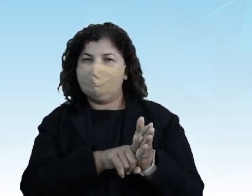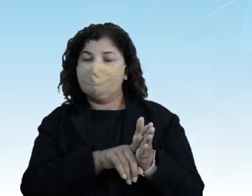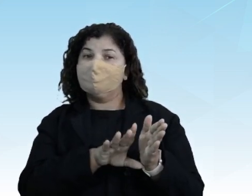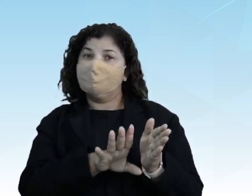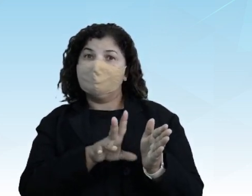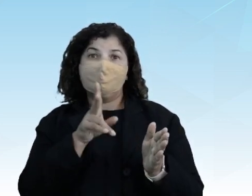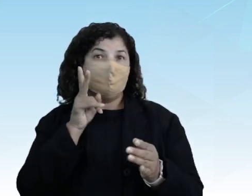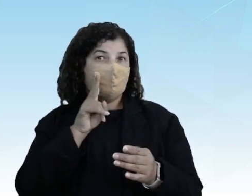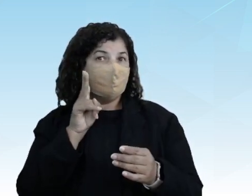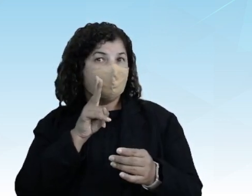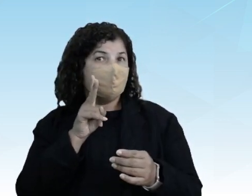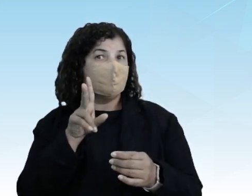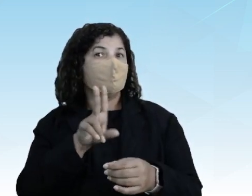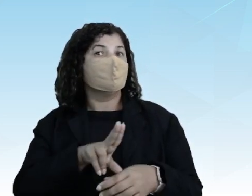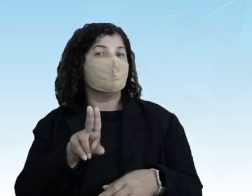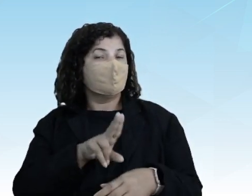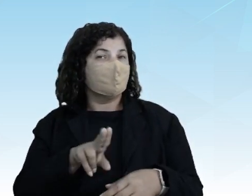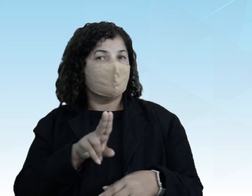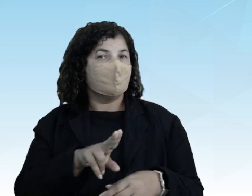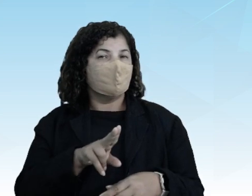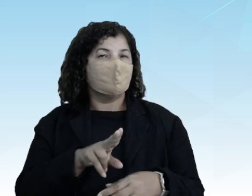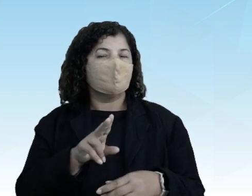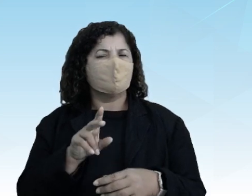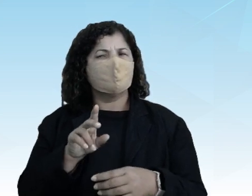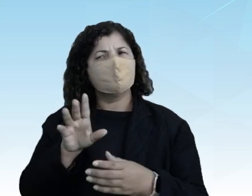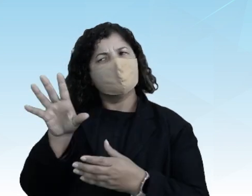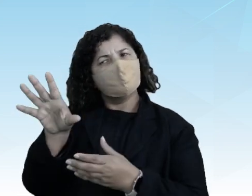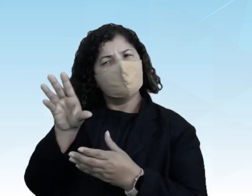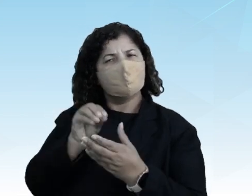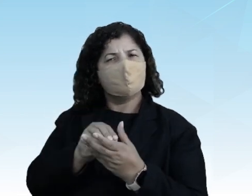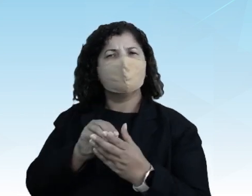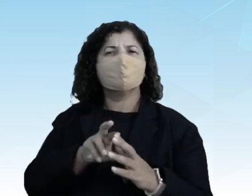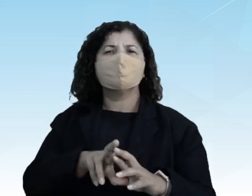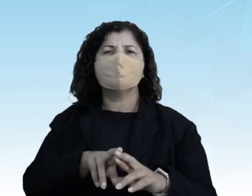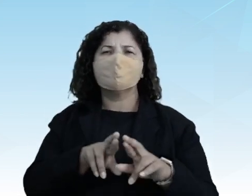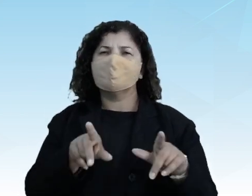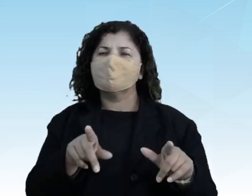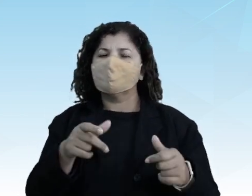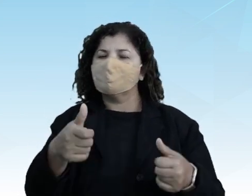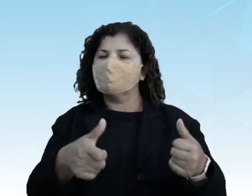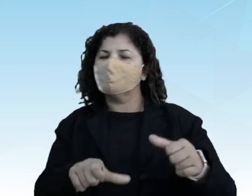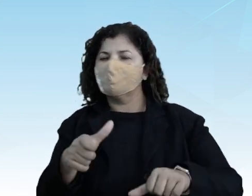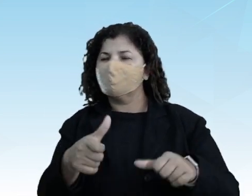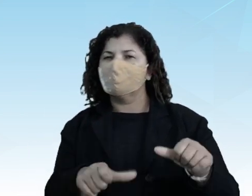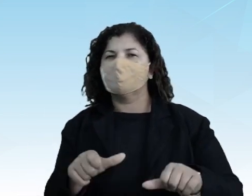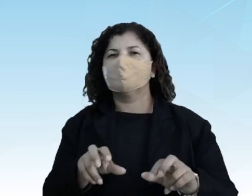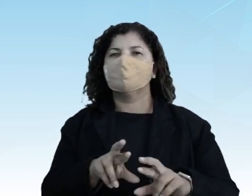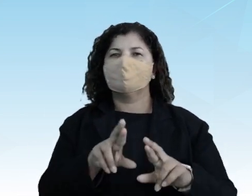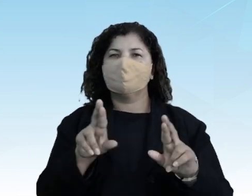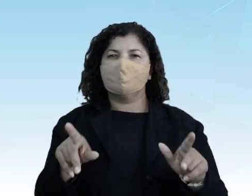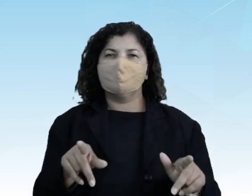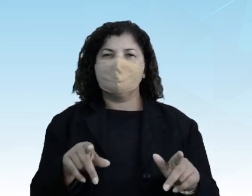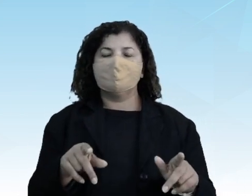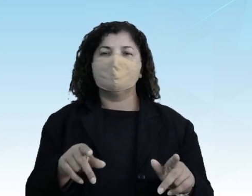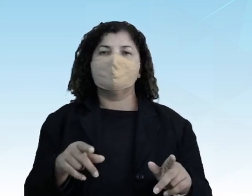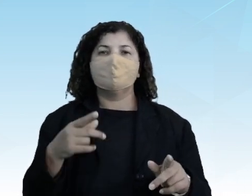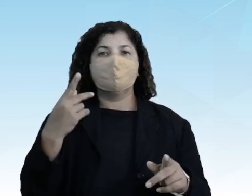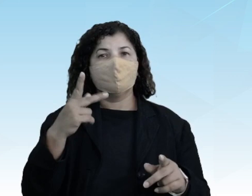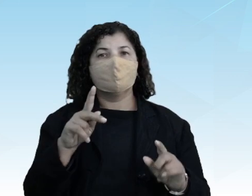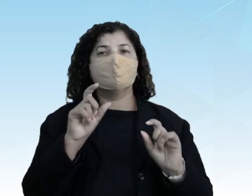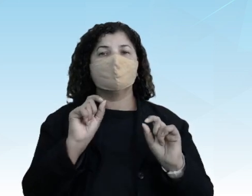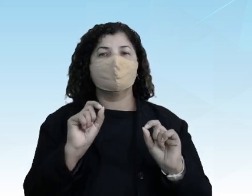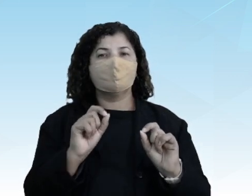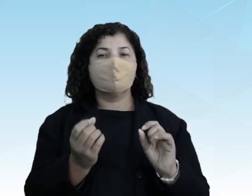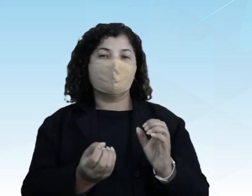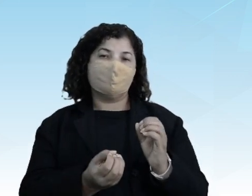historiador, né, utilize fontes diferentes de análise para que isso venha a